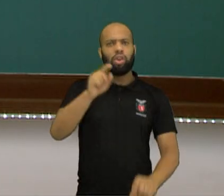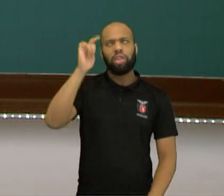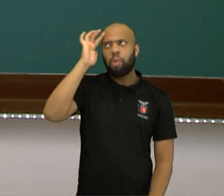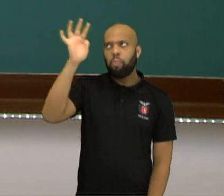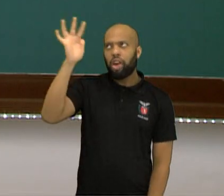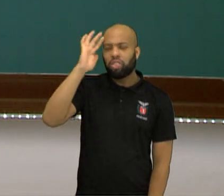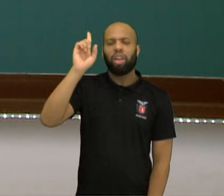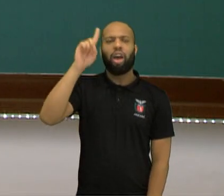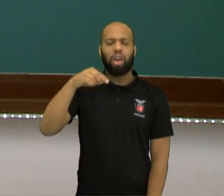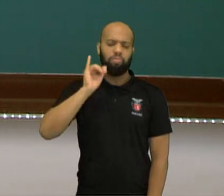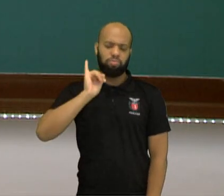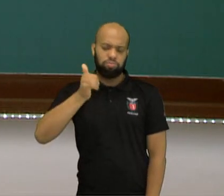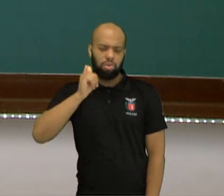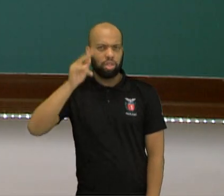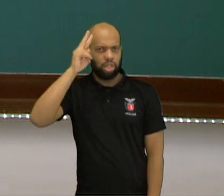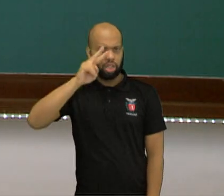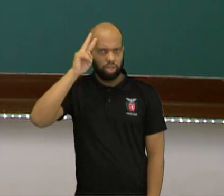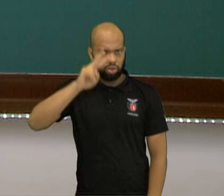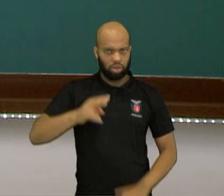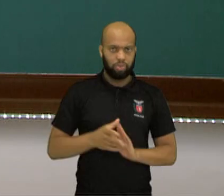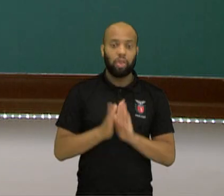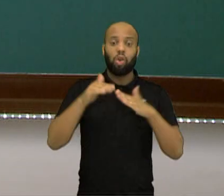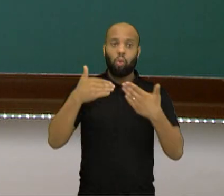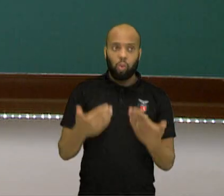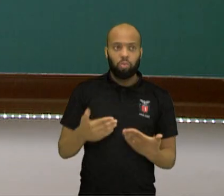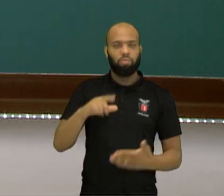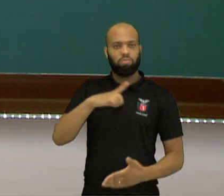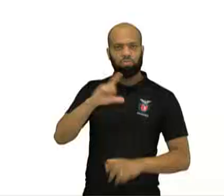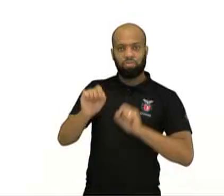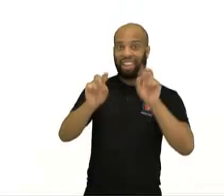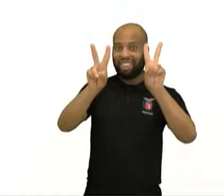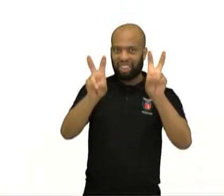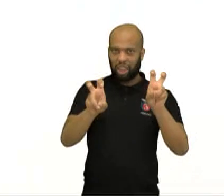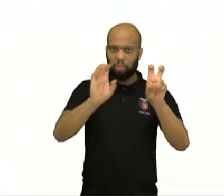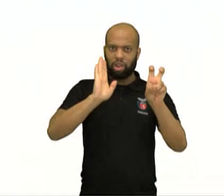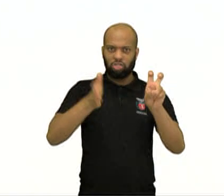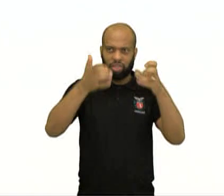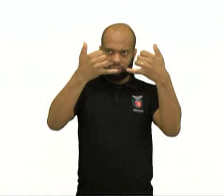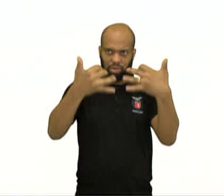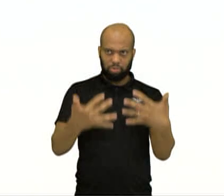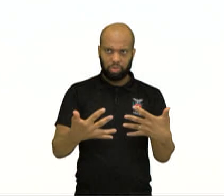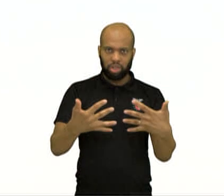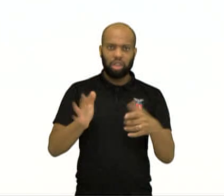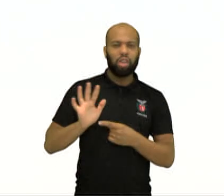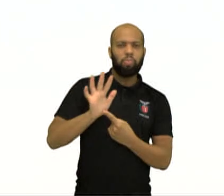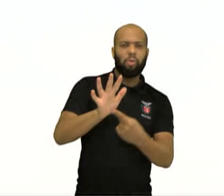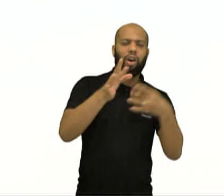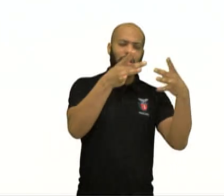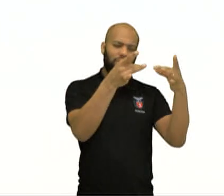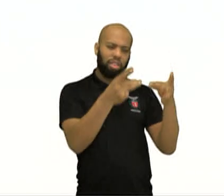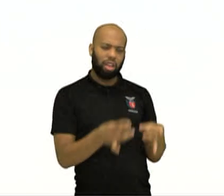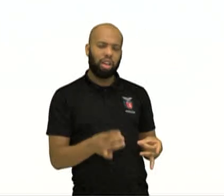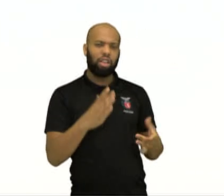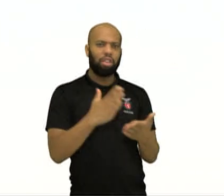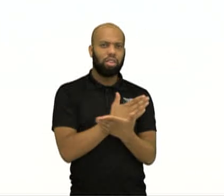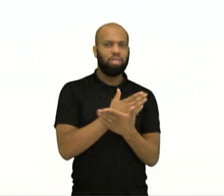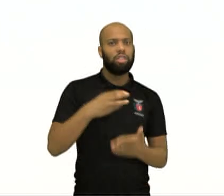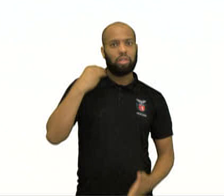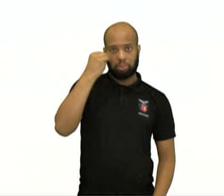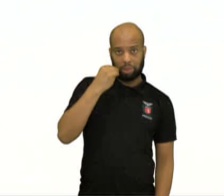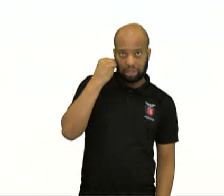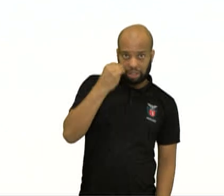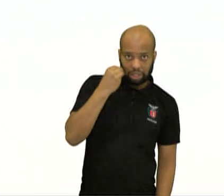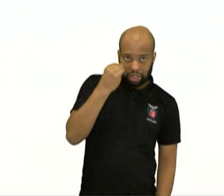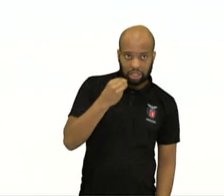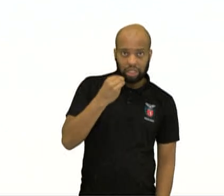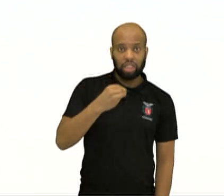ser um relato de experiência? Como o nome diz, ó, é a descrição detalhada de alguma experiência, pode